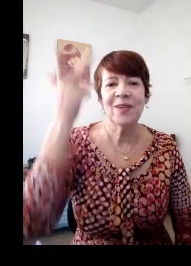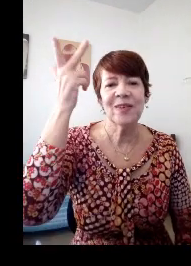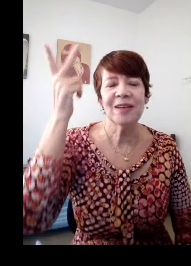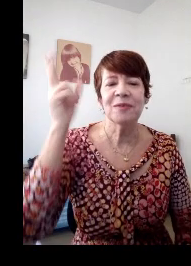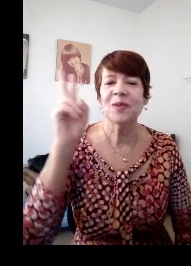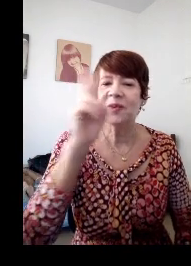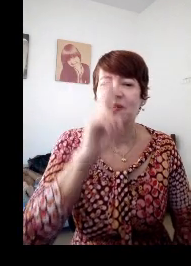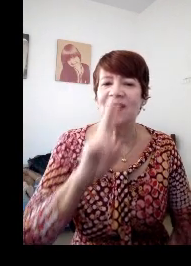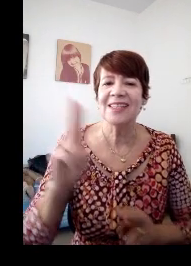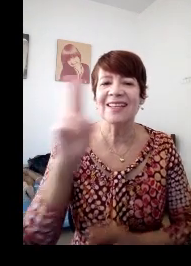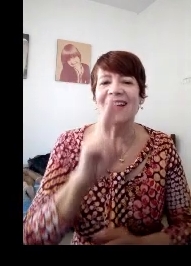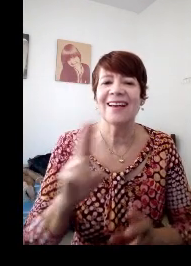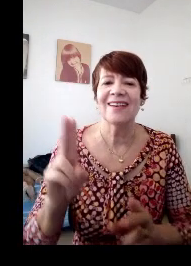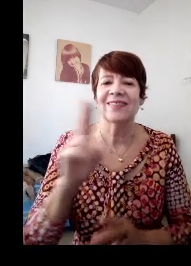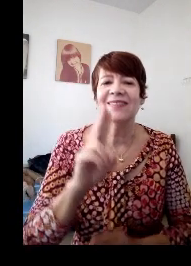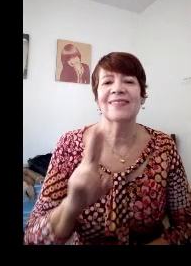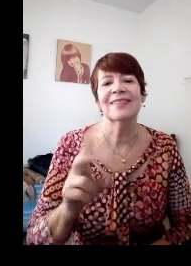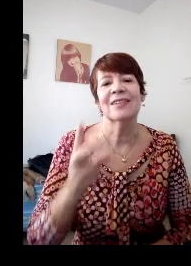ferramenta